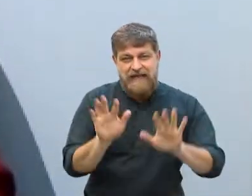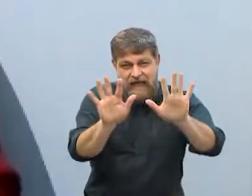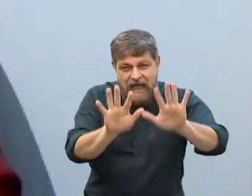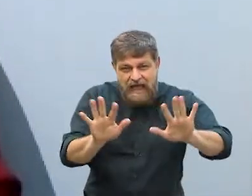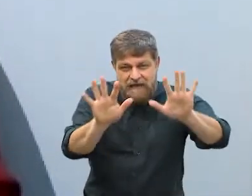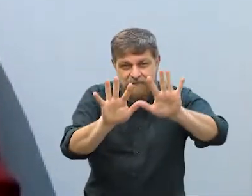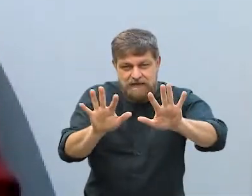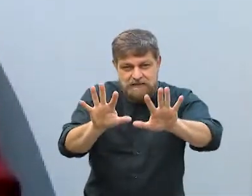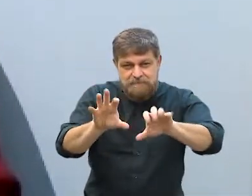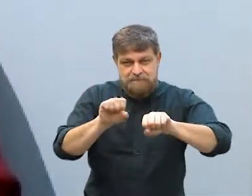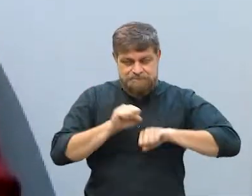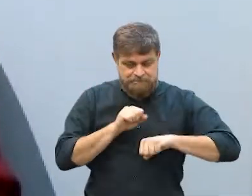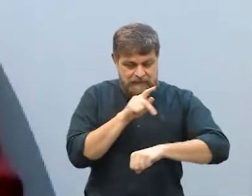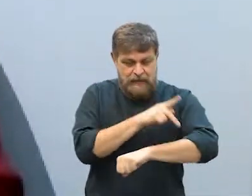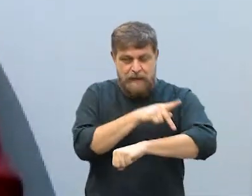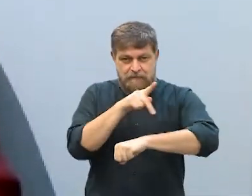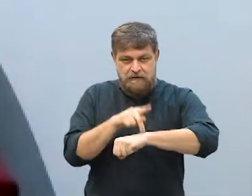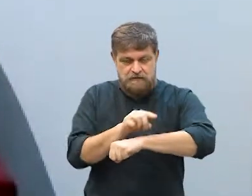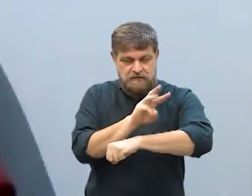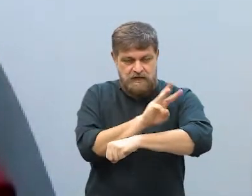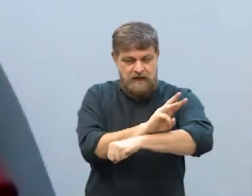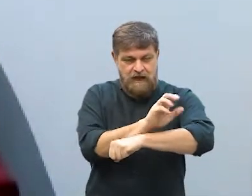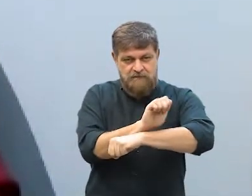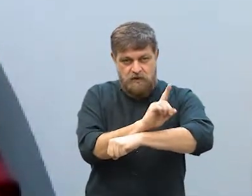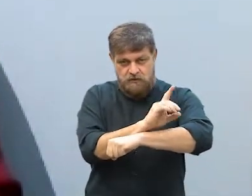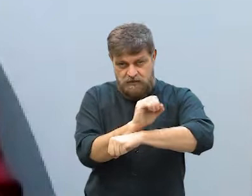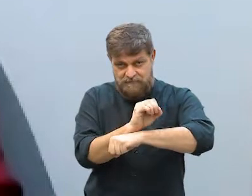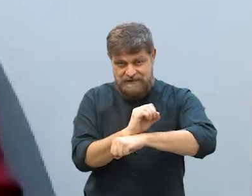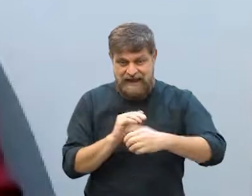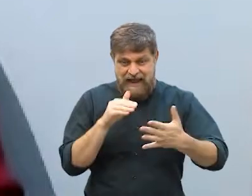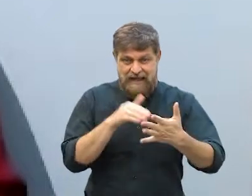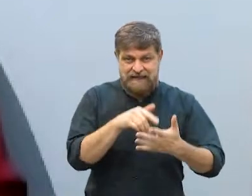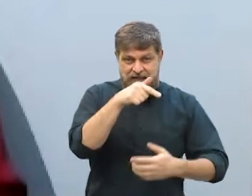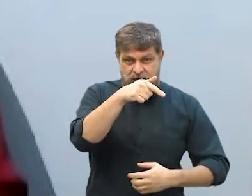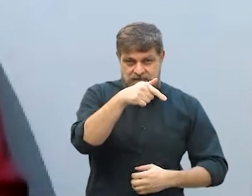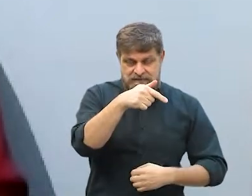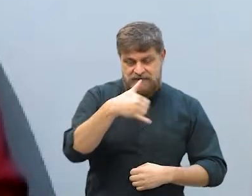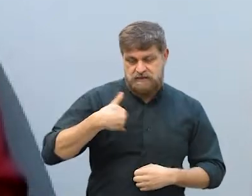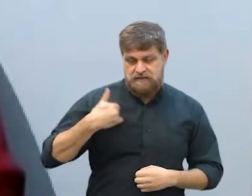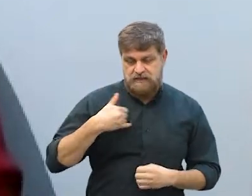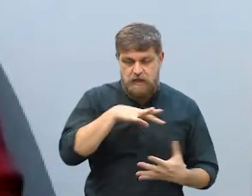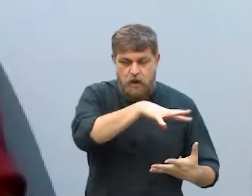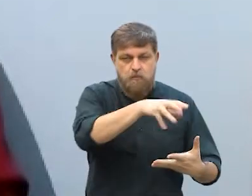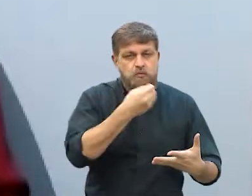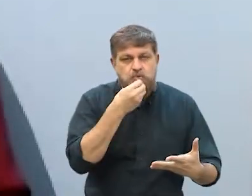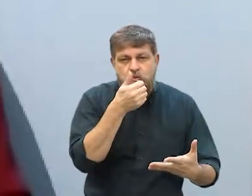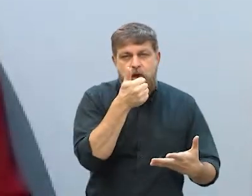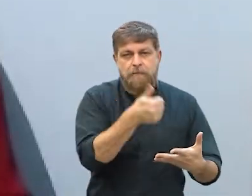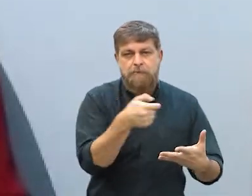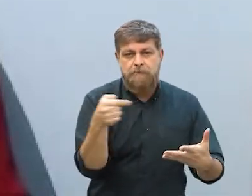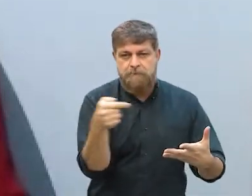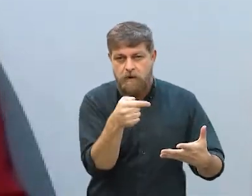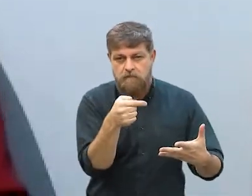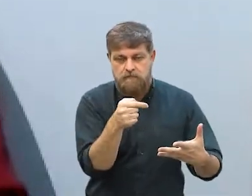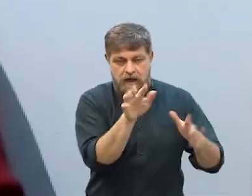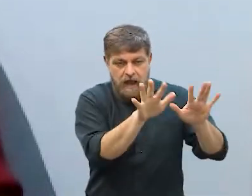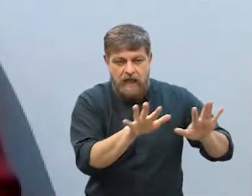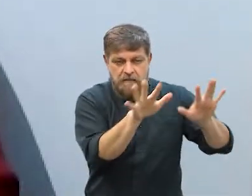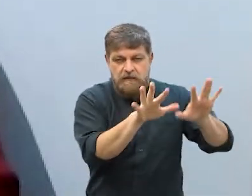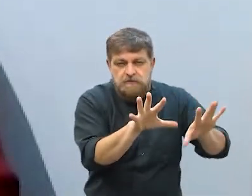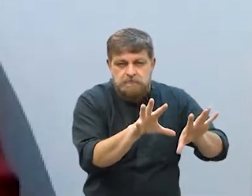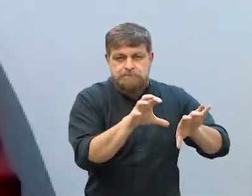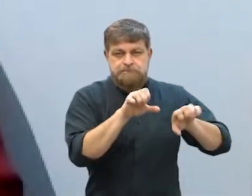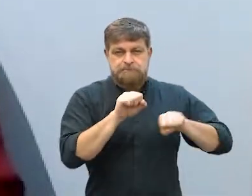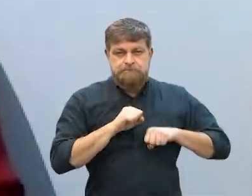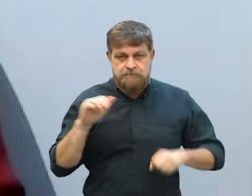é colocada na pedagogia Waldorf. Então, do 0 aos 7 anos, o mundo é bom. Isso deveria ser uma grande imagem que os adultos